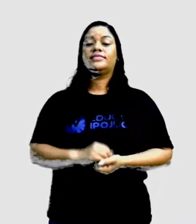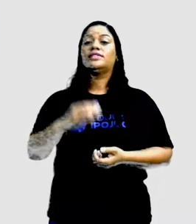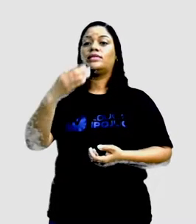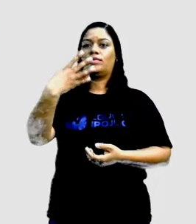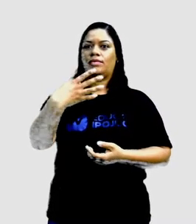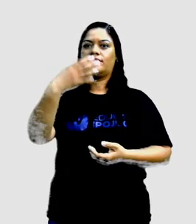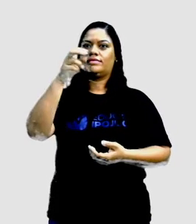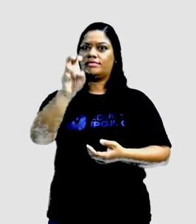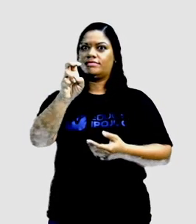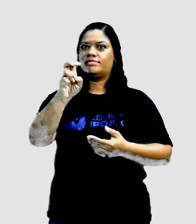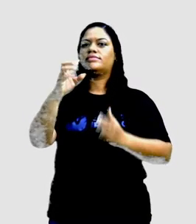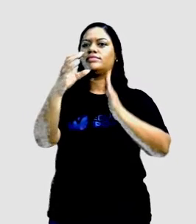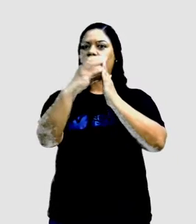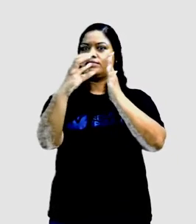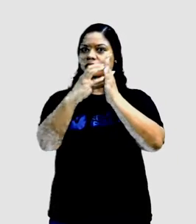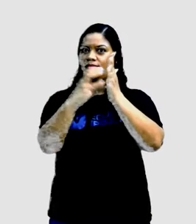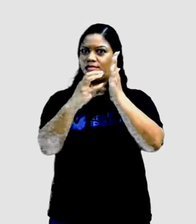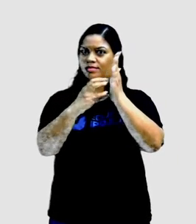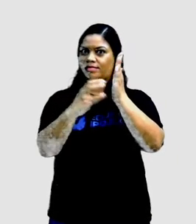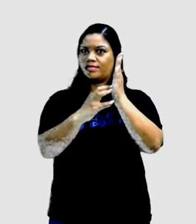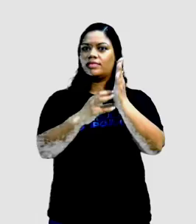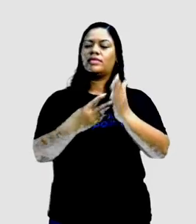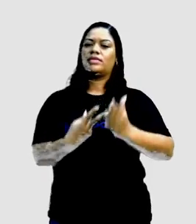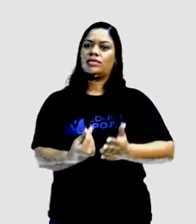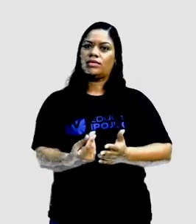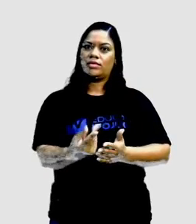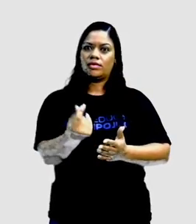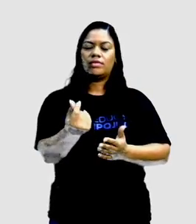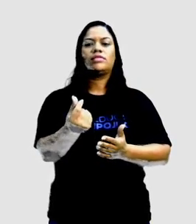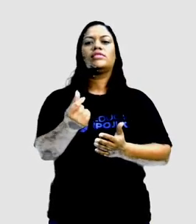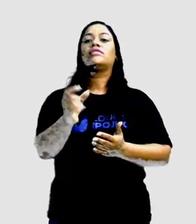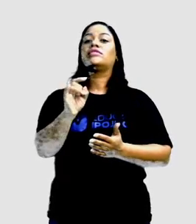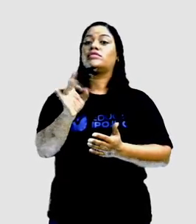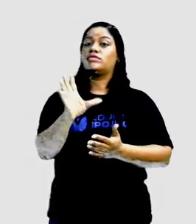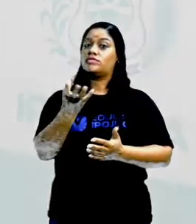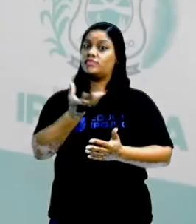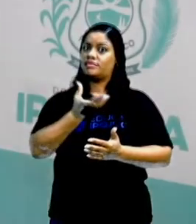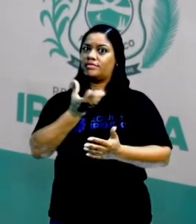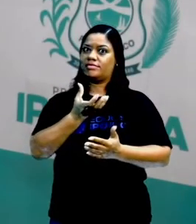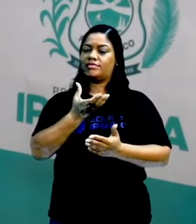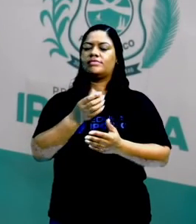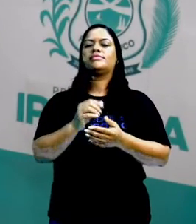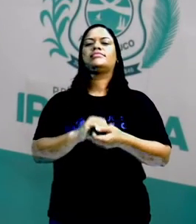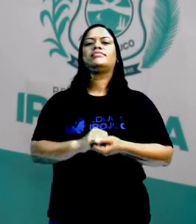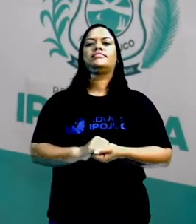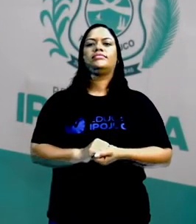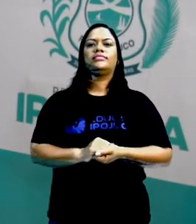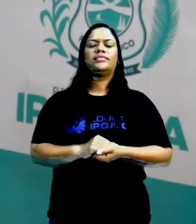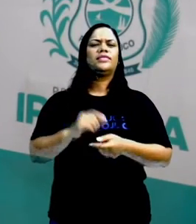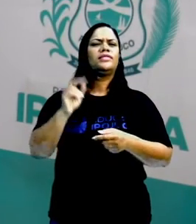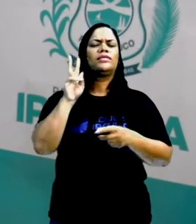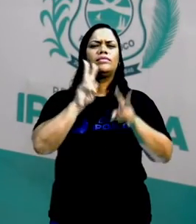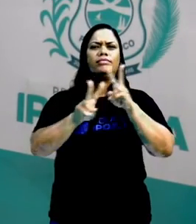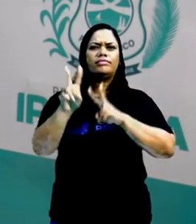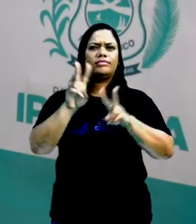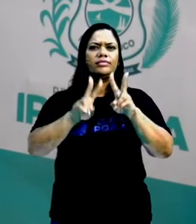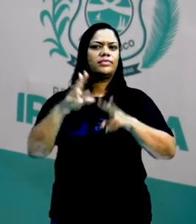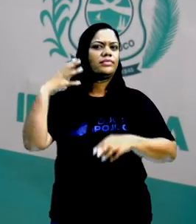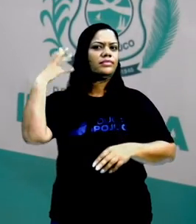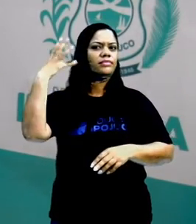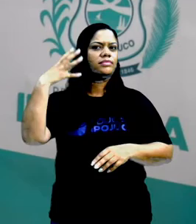quinta estrofe. Esse poema continuava, mas eu quis apenas esse trecho. Observem que os sons são semelhantes.